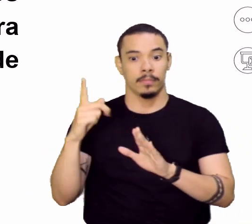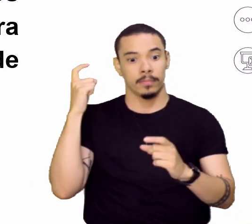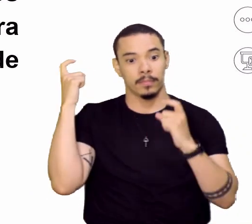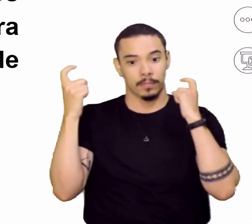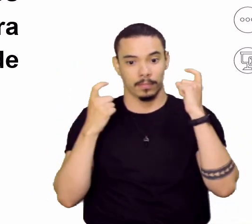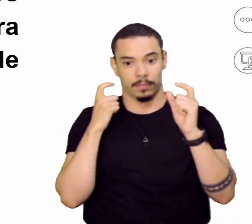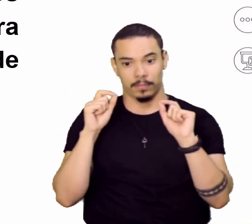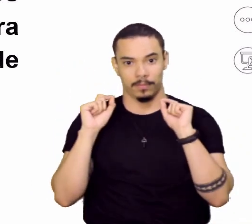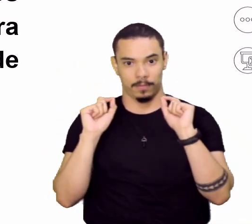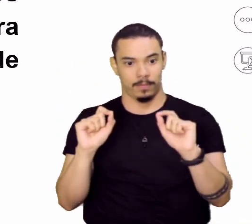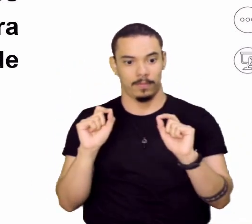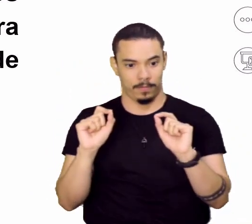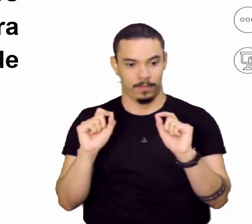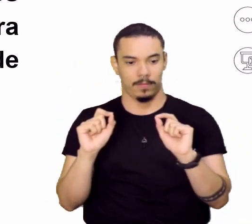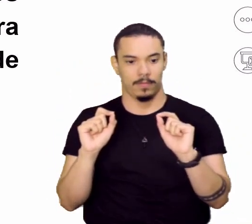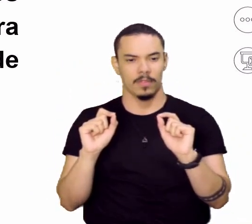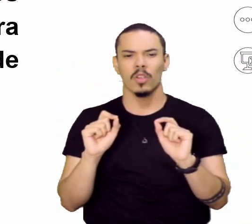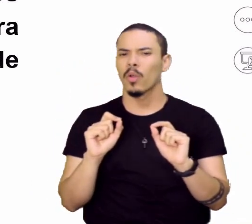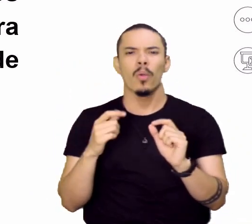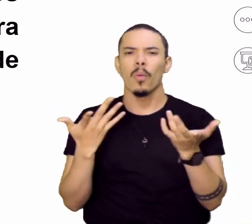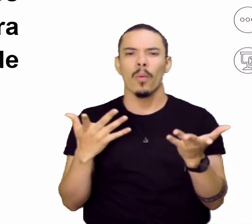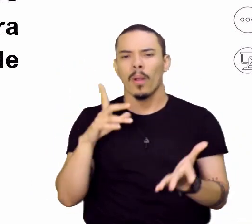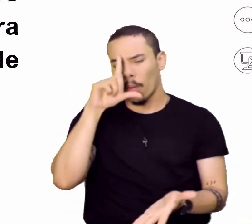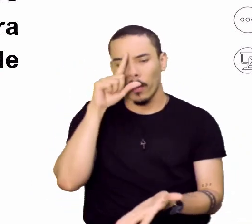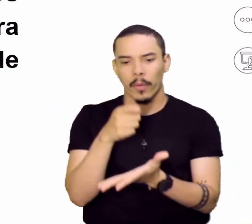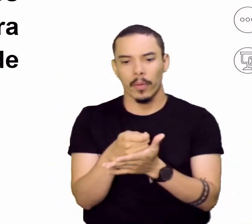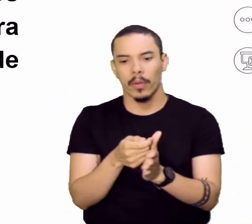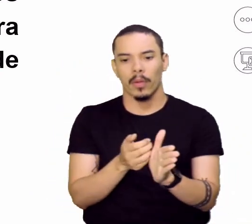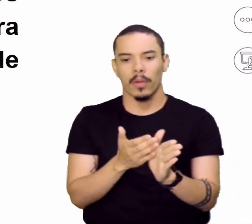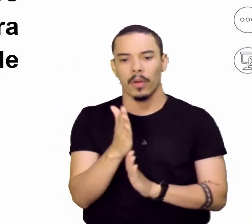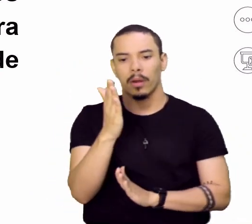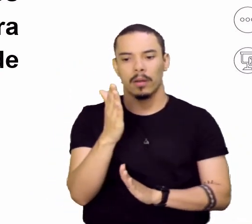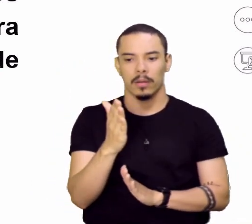filosófica era de ordem. Qual a principal